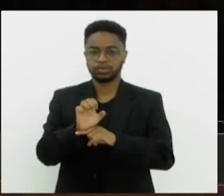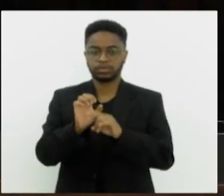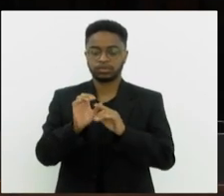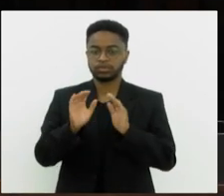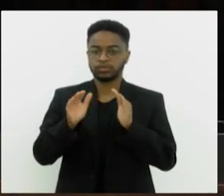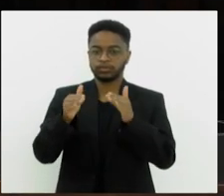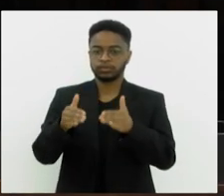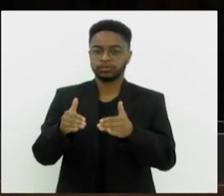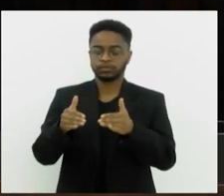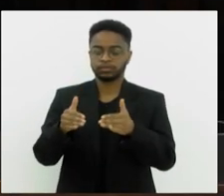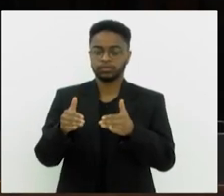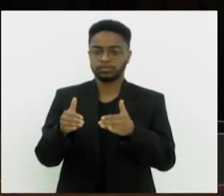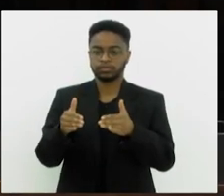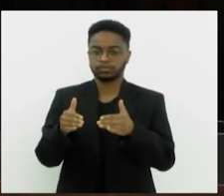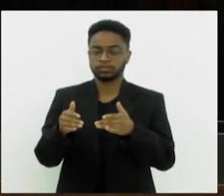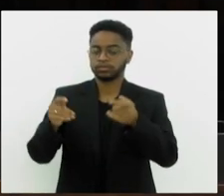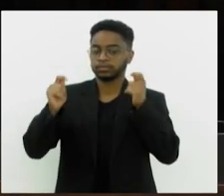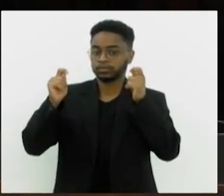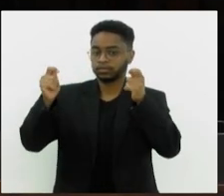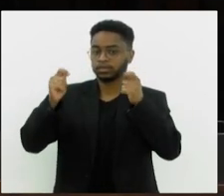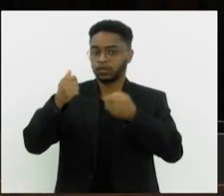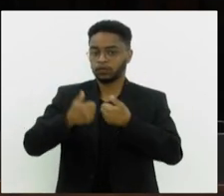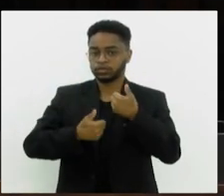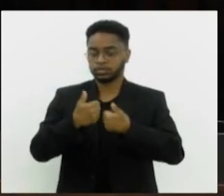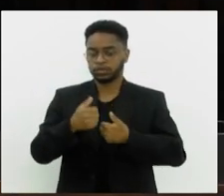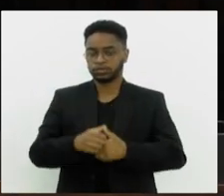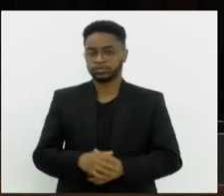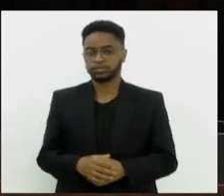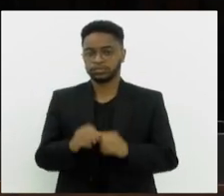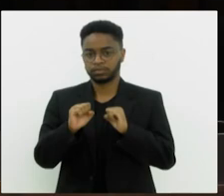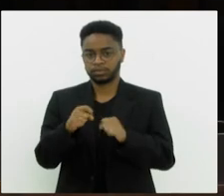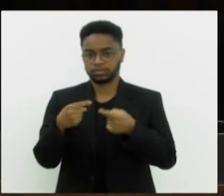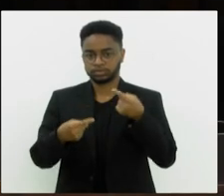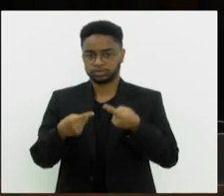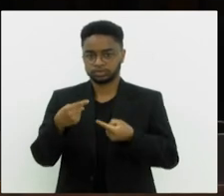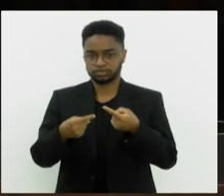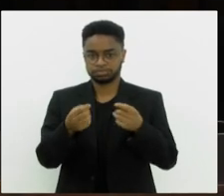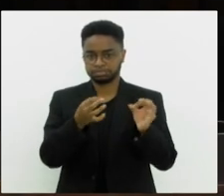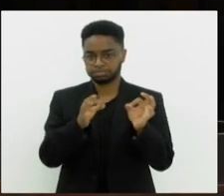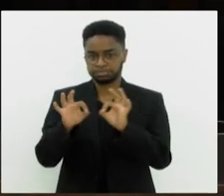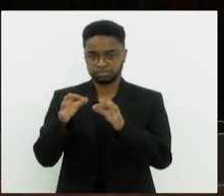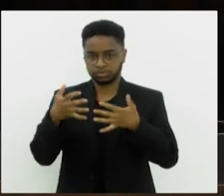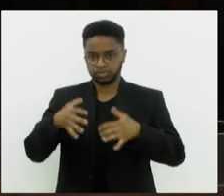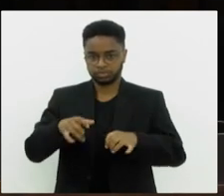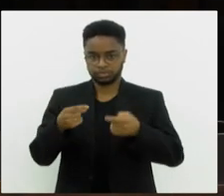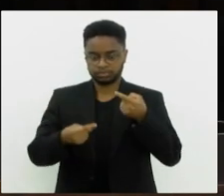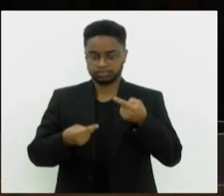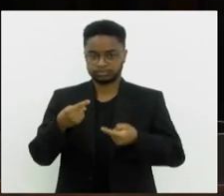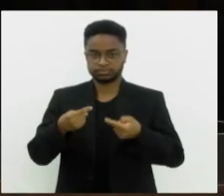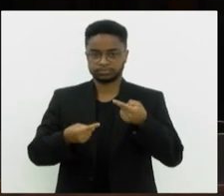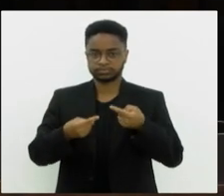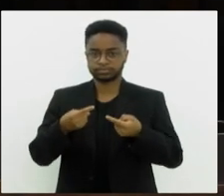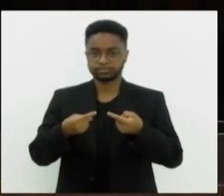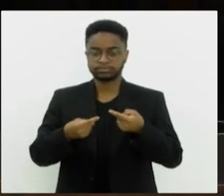Torcedor de Futebol. Em discussão, não havendo quem queira